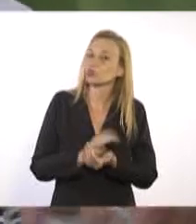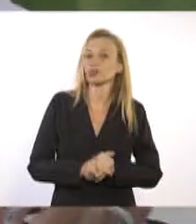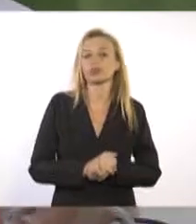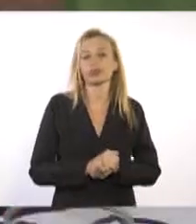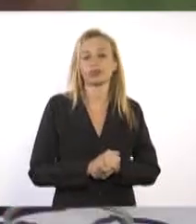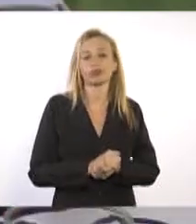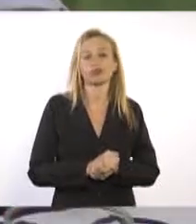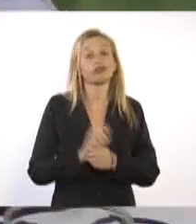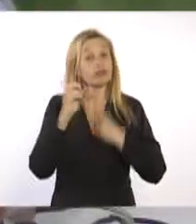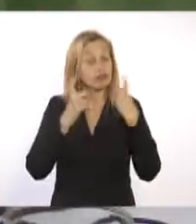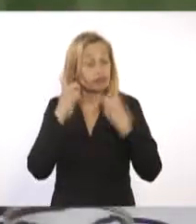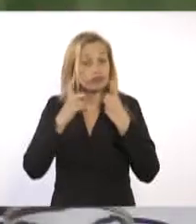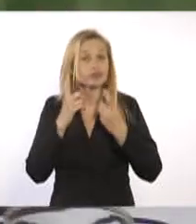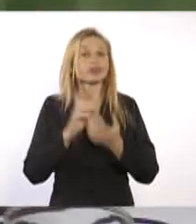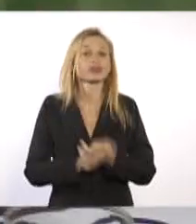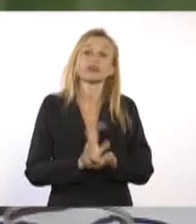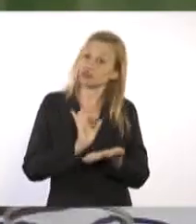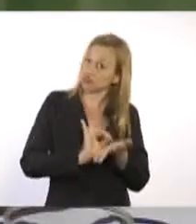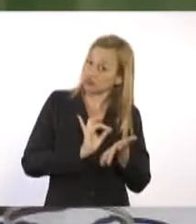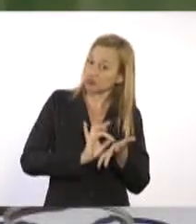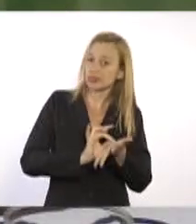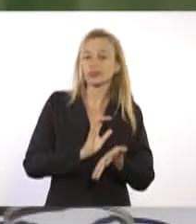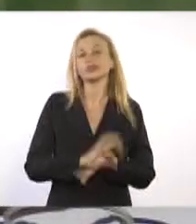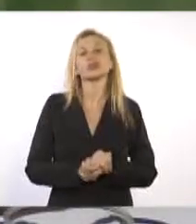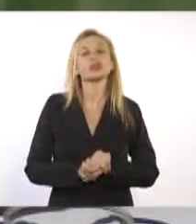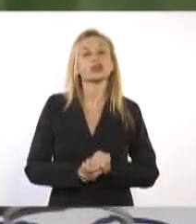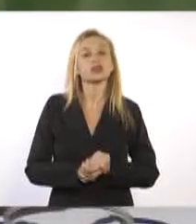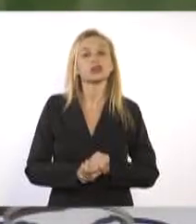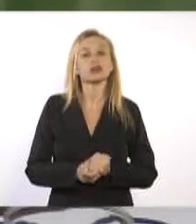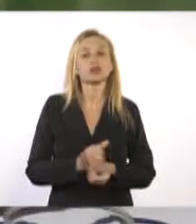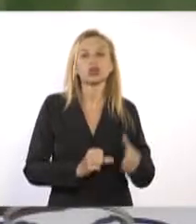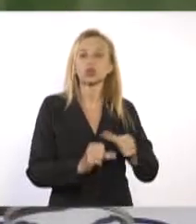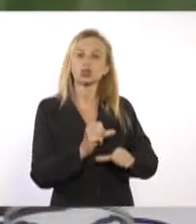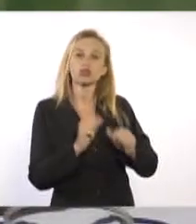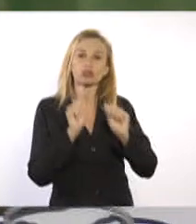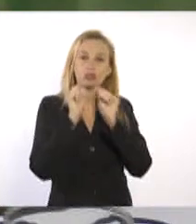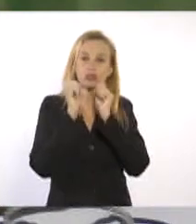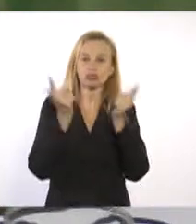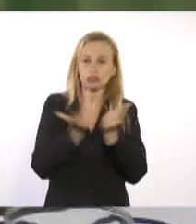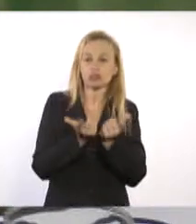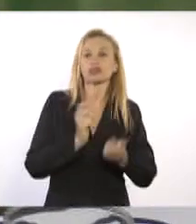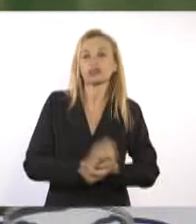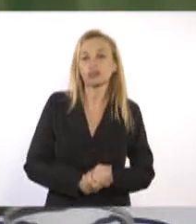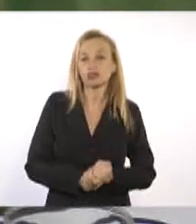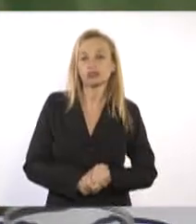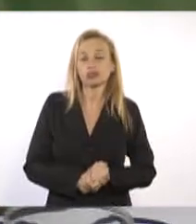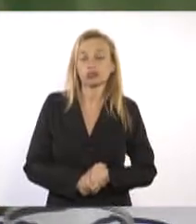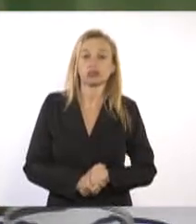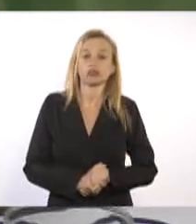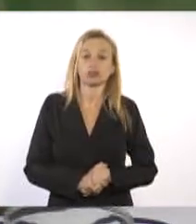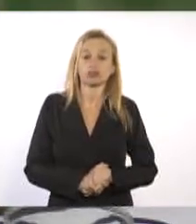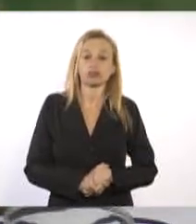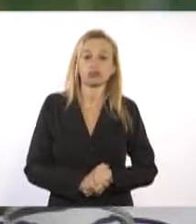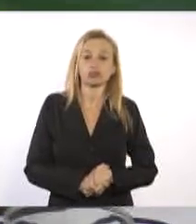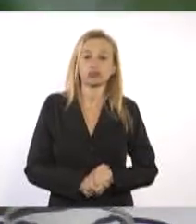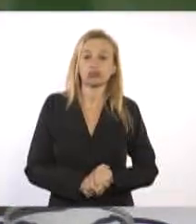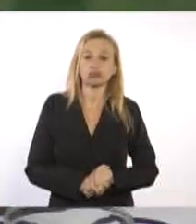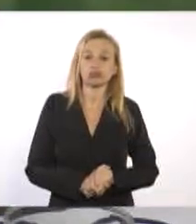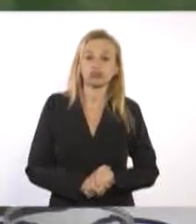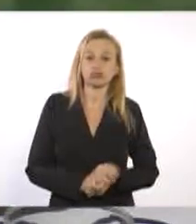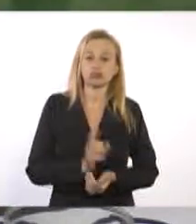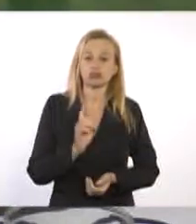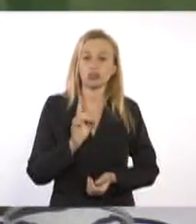essa preocupação, que é legítima, que são as trocas em plenário. São as trocas em plenário, porque não se trata apenas de um